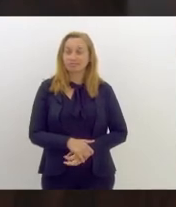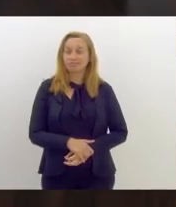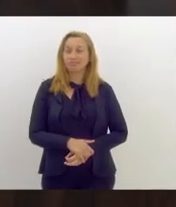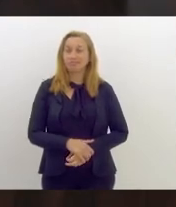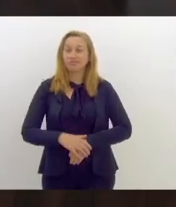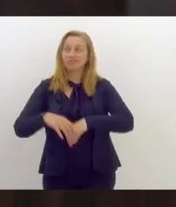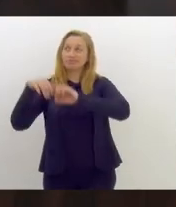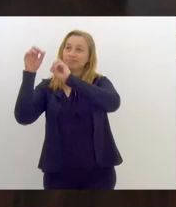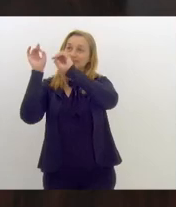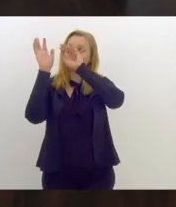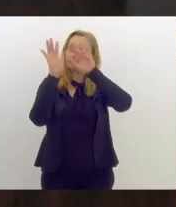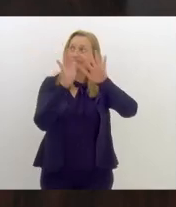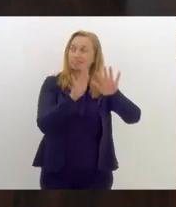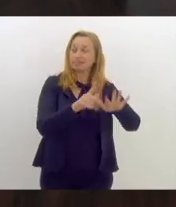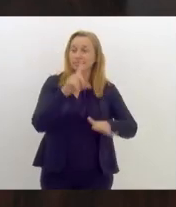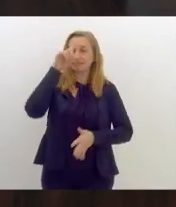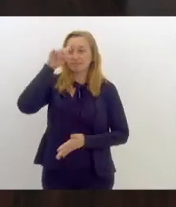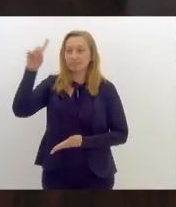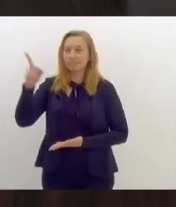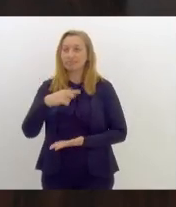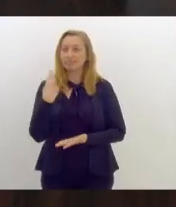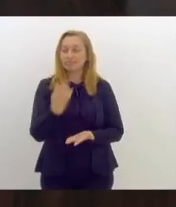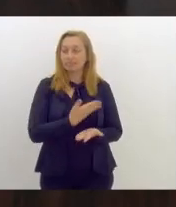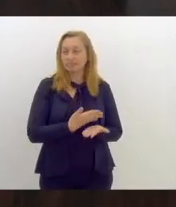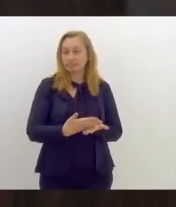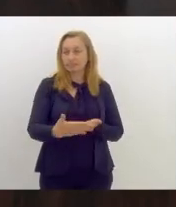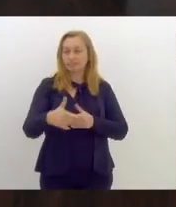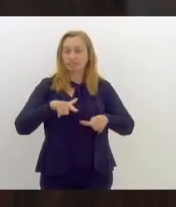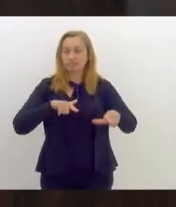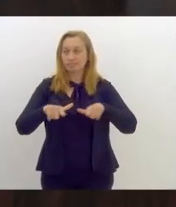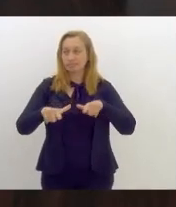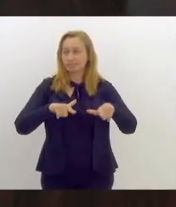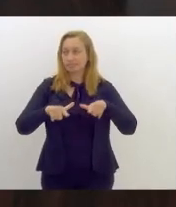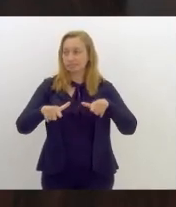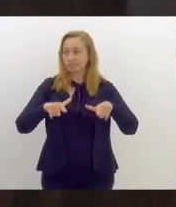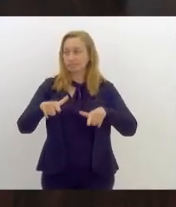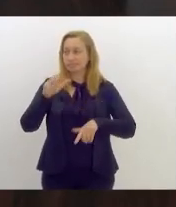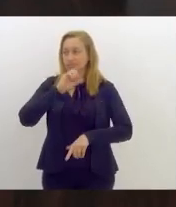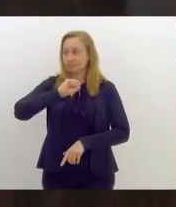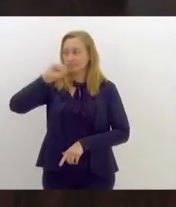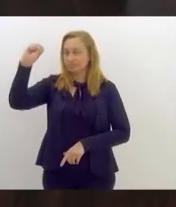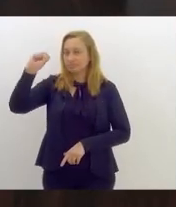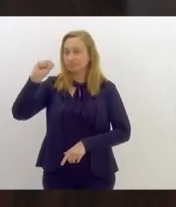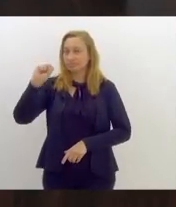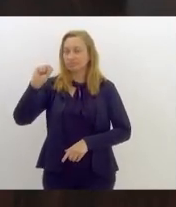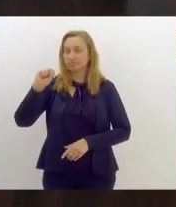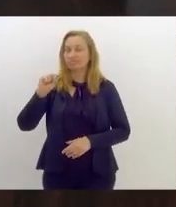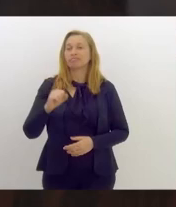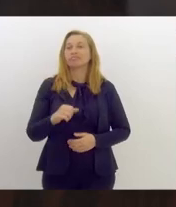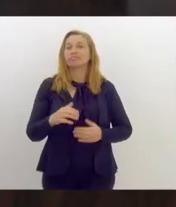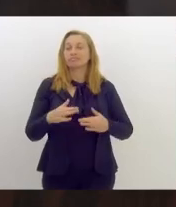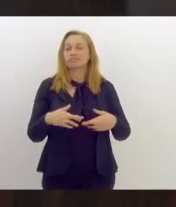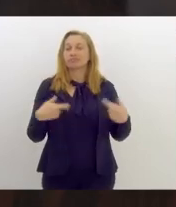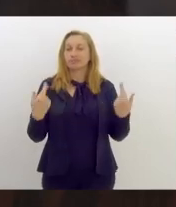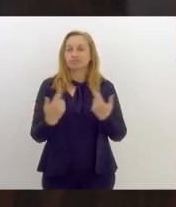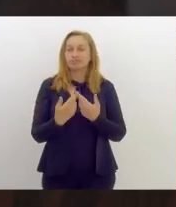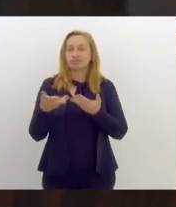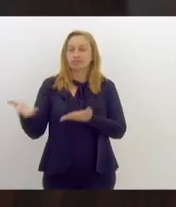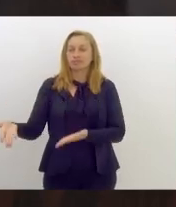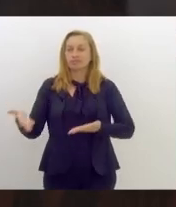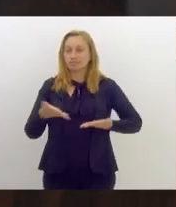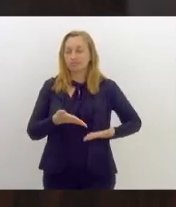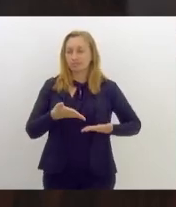havendo número legal e sobre a proteção de Deus e de Oxalá iniciamos os nossos trabalhos está aberta a sessão a presidência com vida